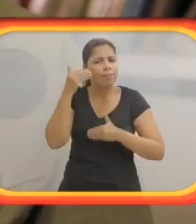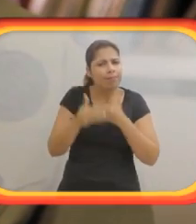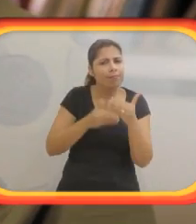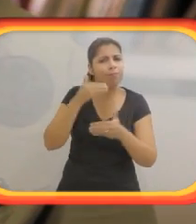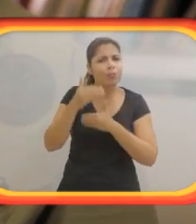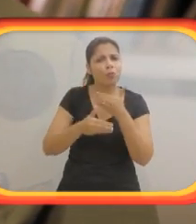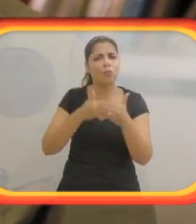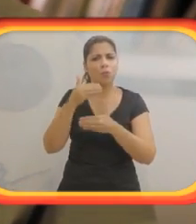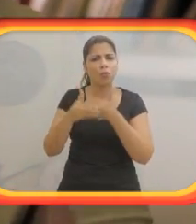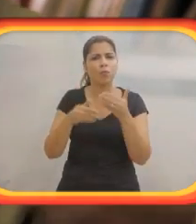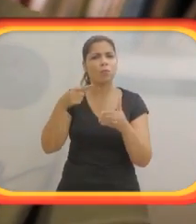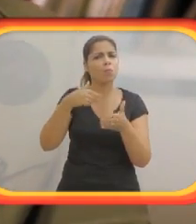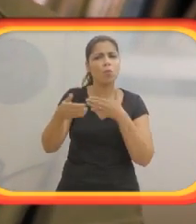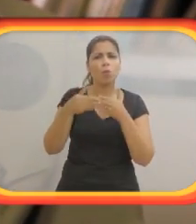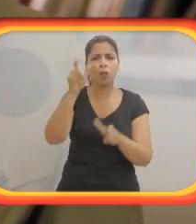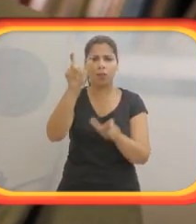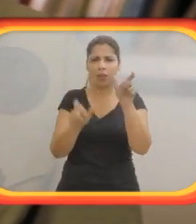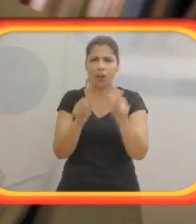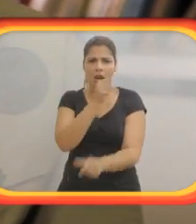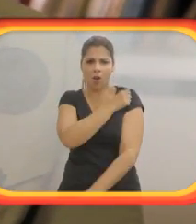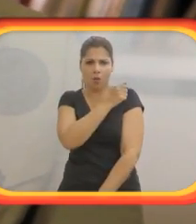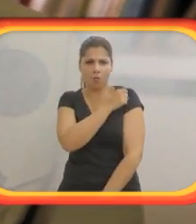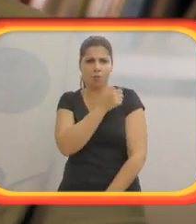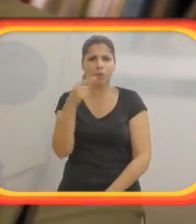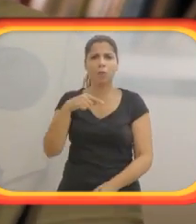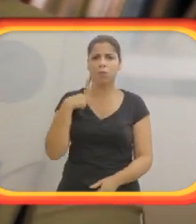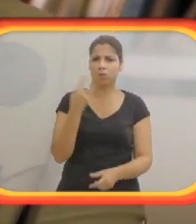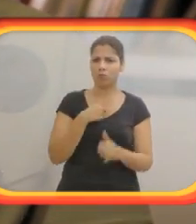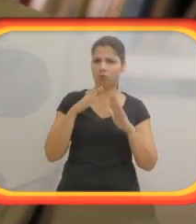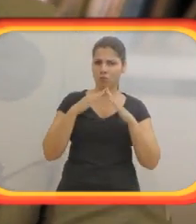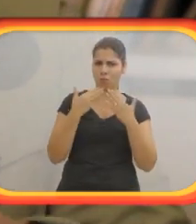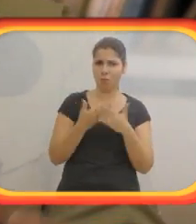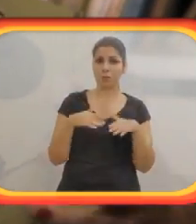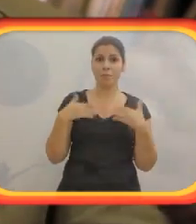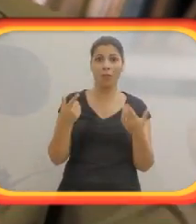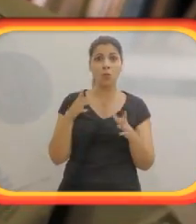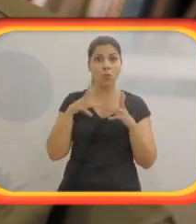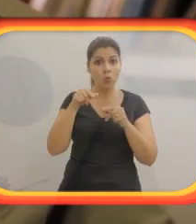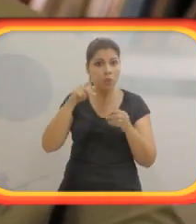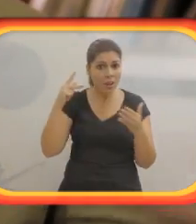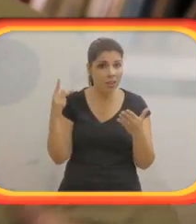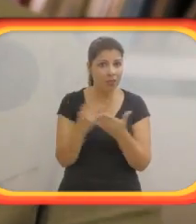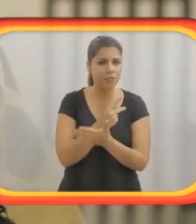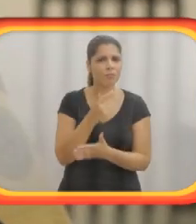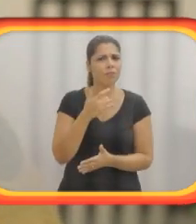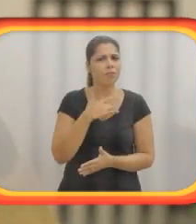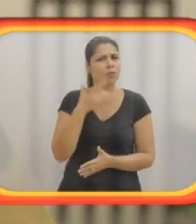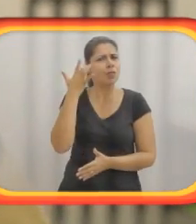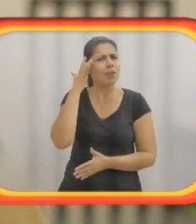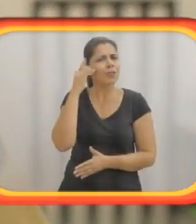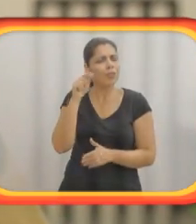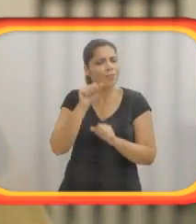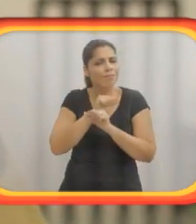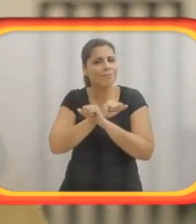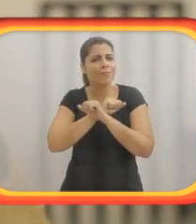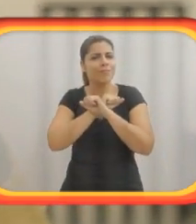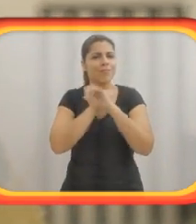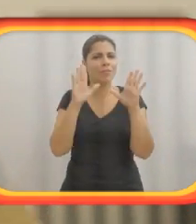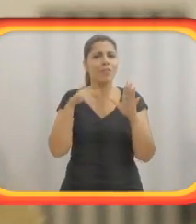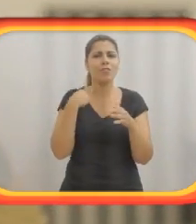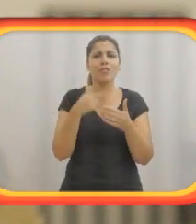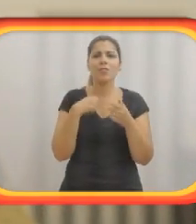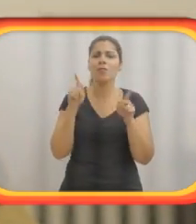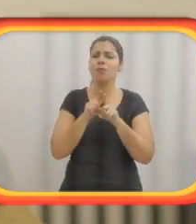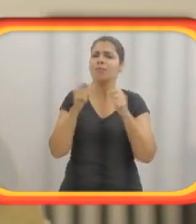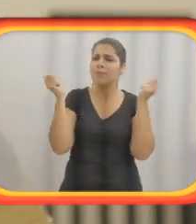de aprendizagem, a gente sempre deu conta do desenvolvimento de qualquer aluno que viesse até a nossa escola. Para que tudo